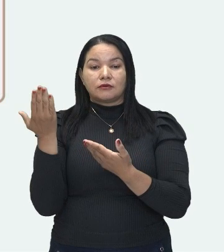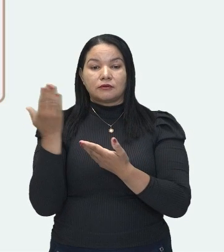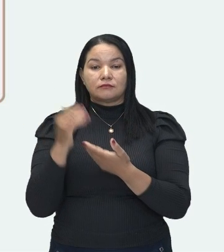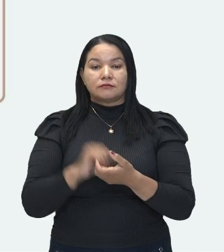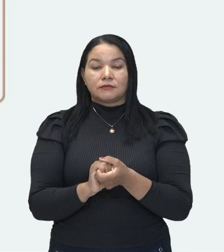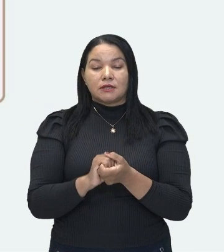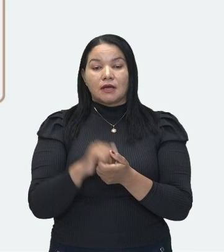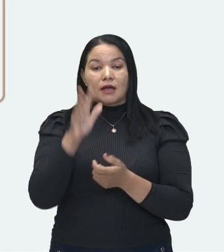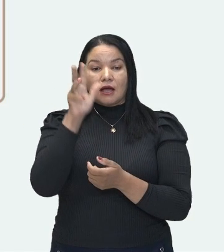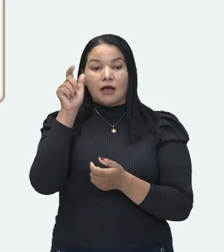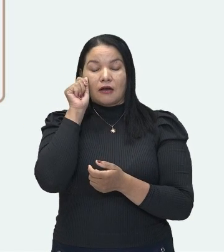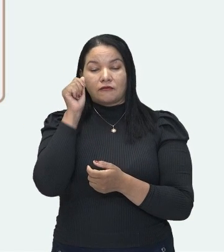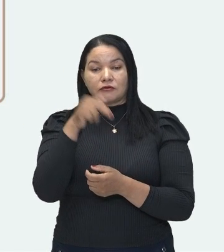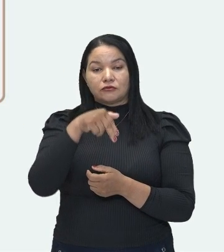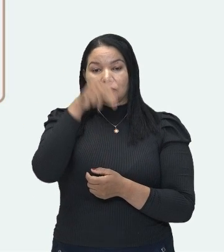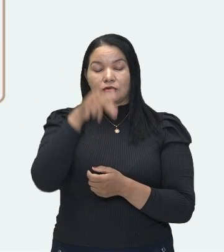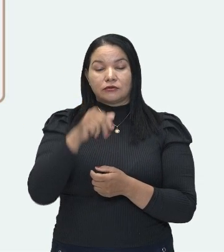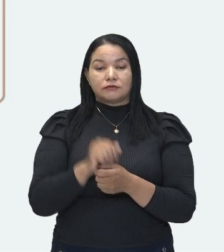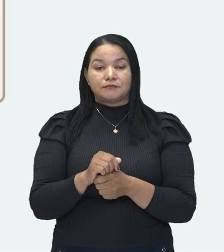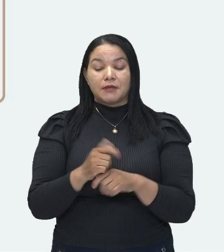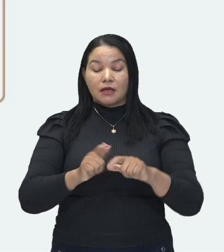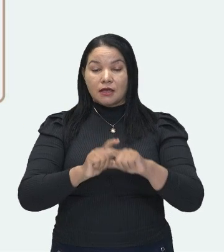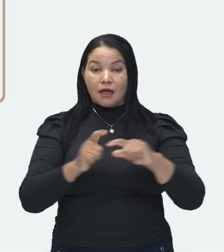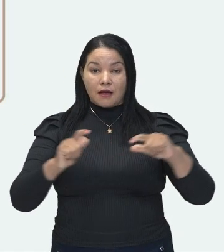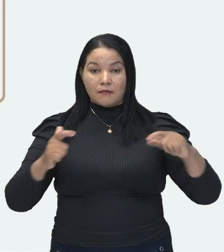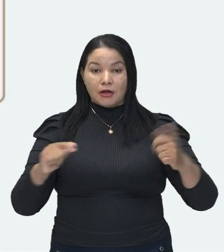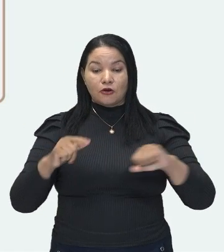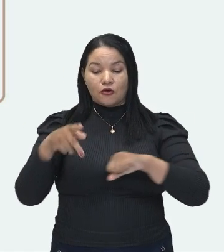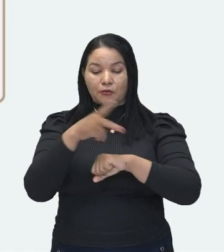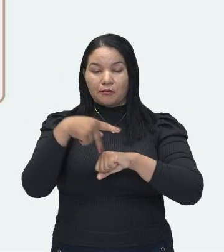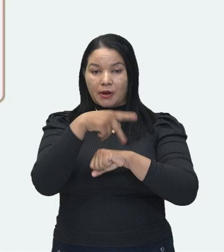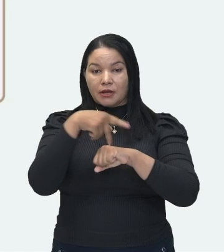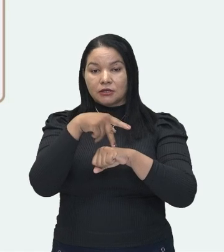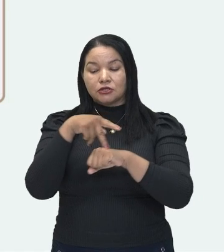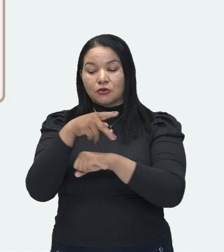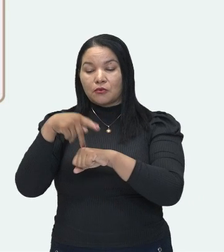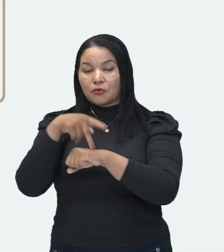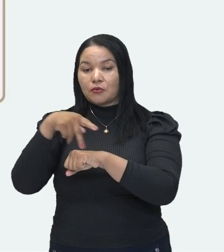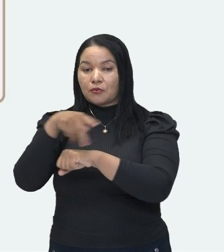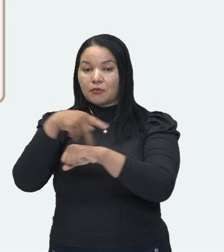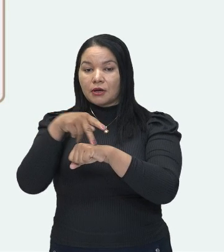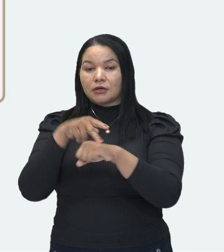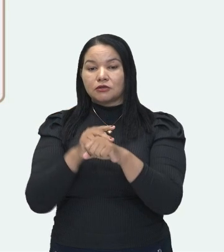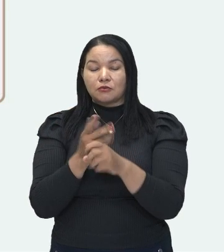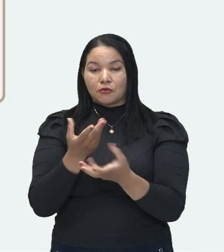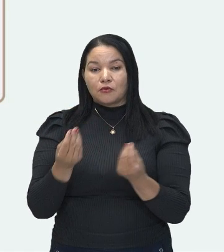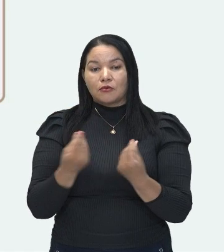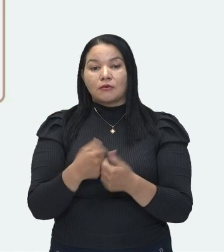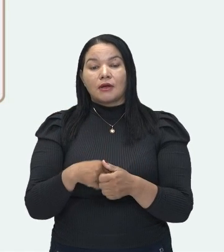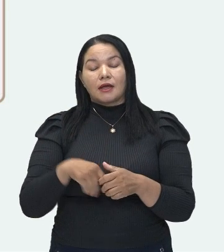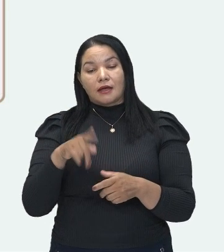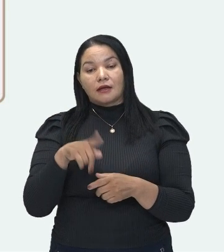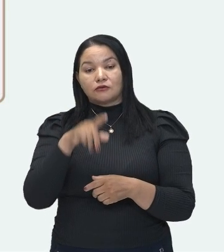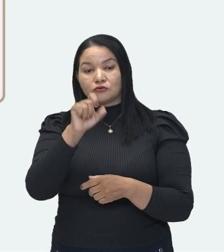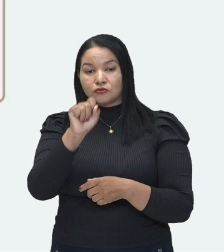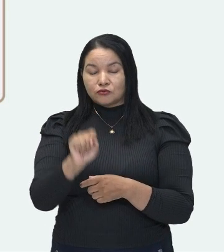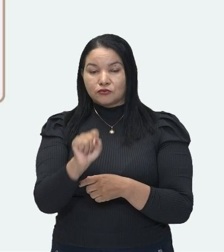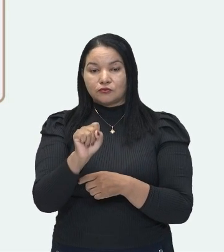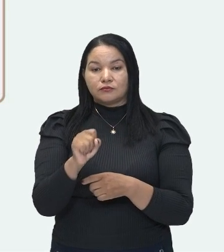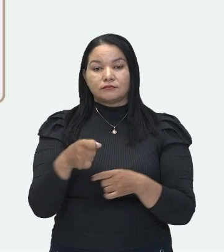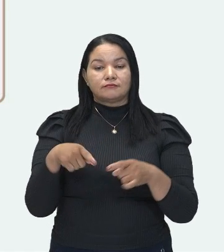Norte. E a maior, com maior quantidade de países, vai ser a África subsaariana, tá?